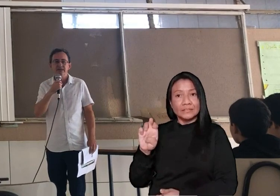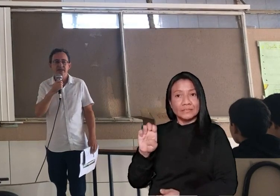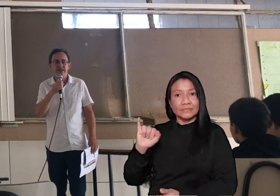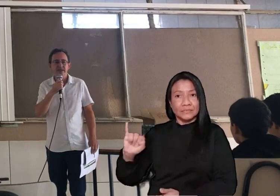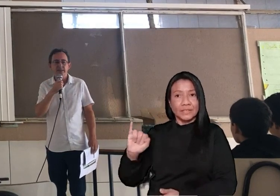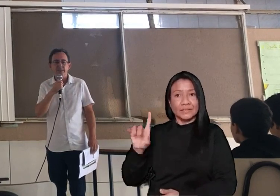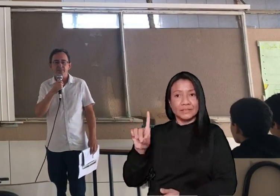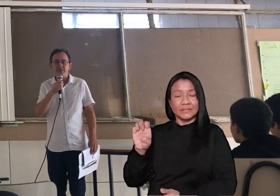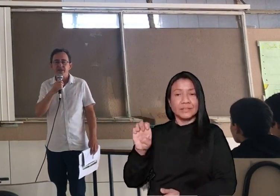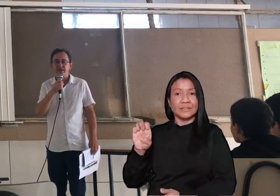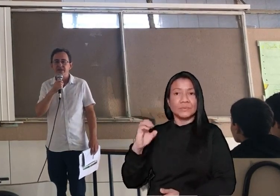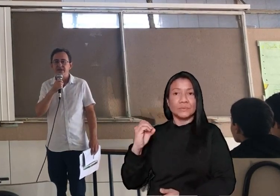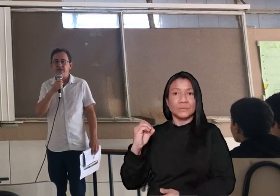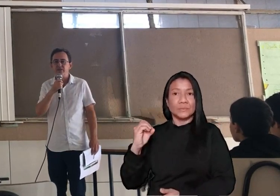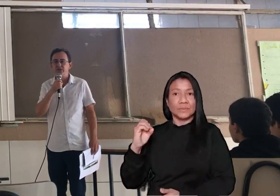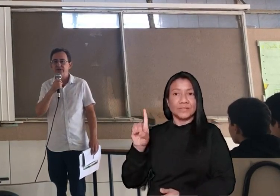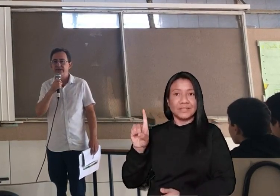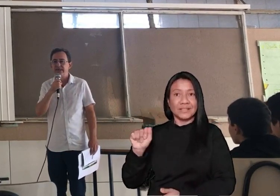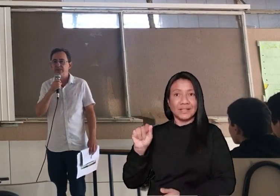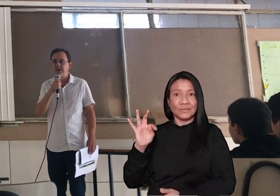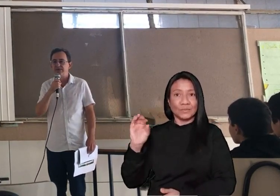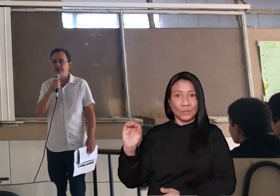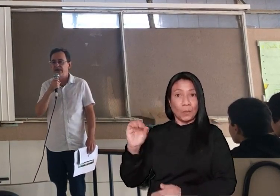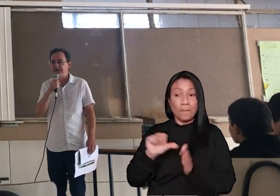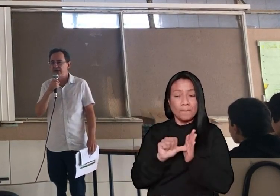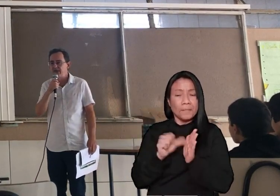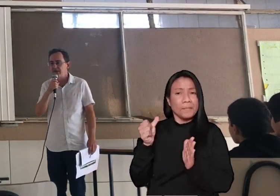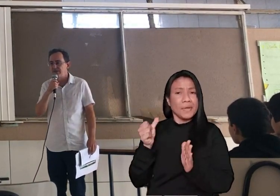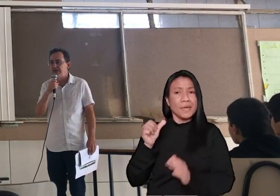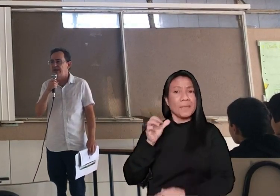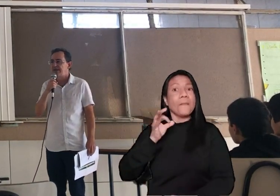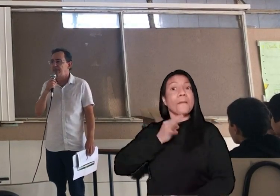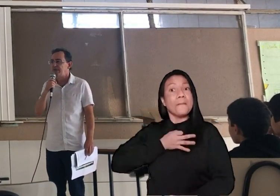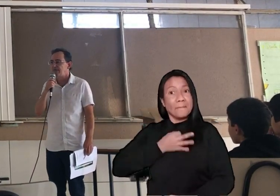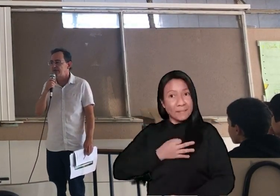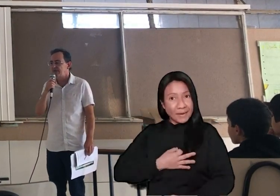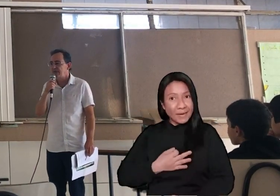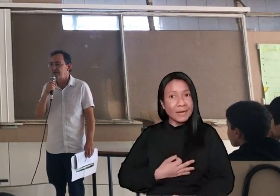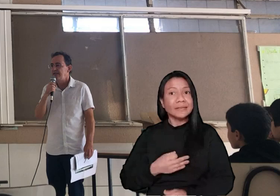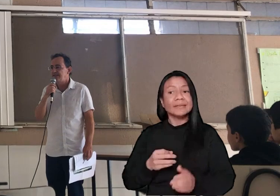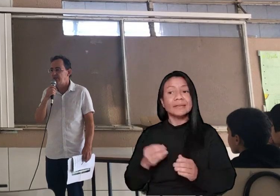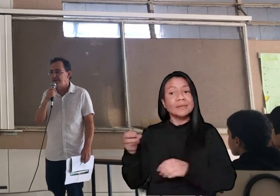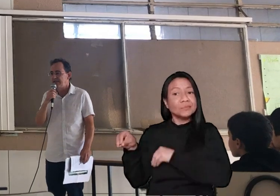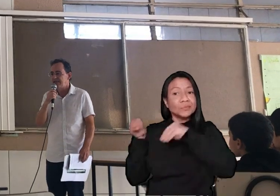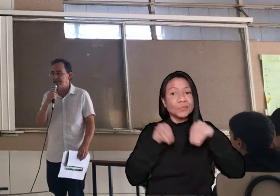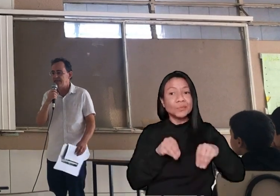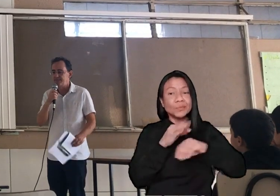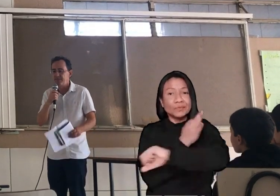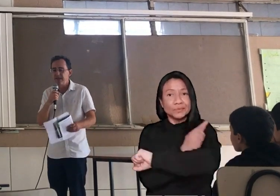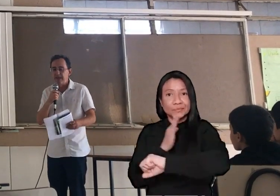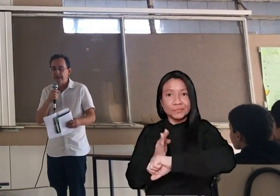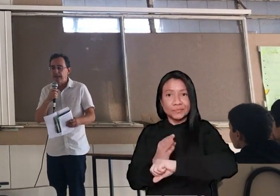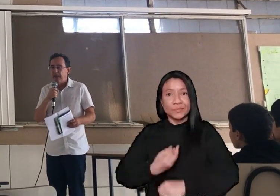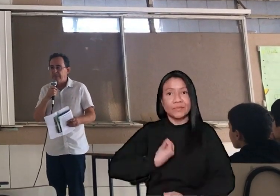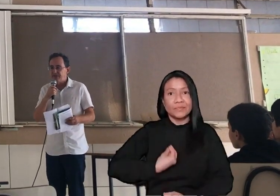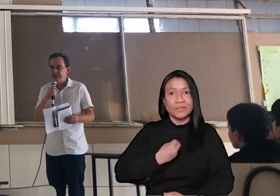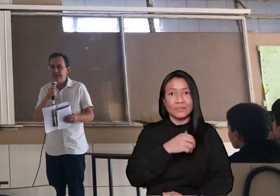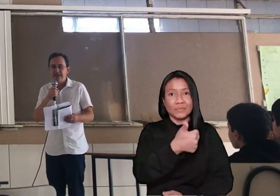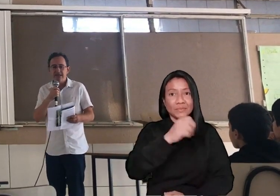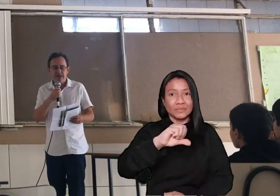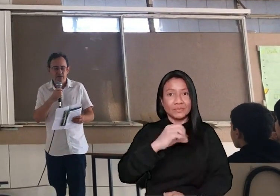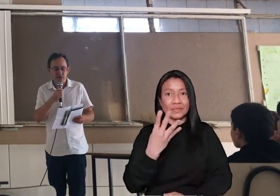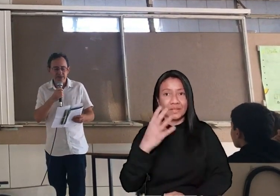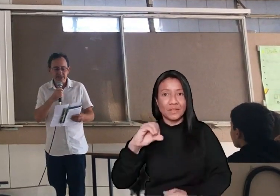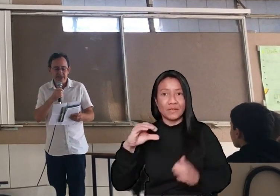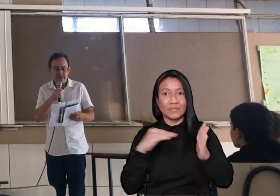Beltrão. Ele morou aqui de 1949 até 1956. Mas eu